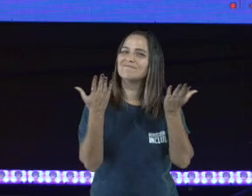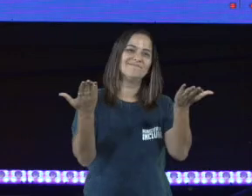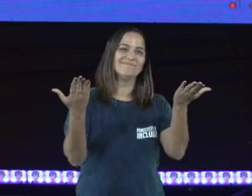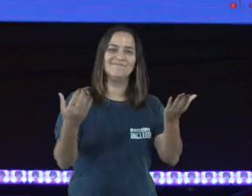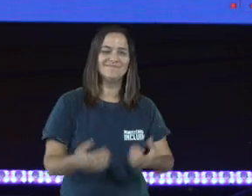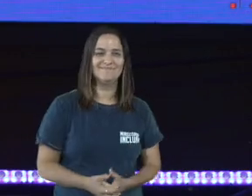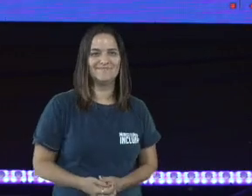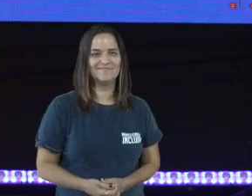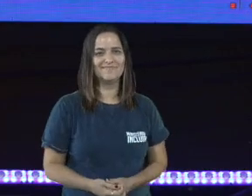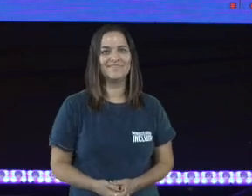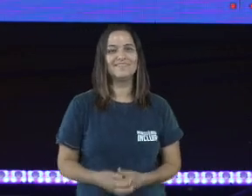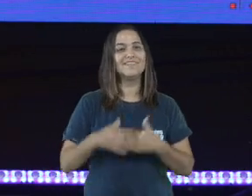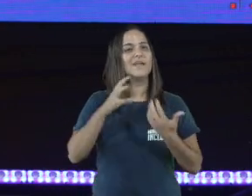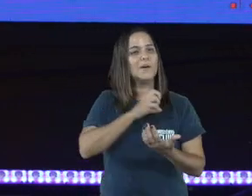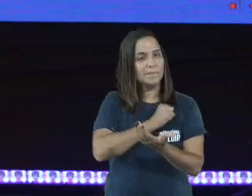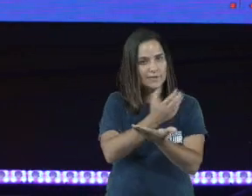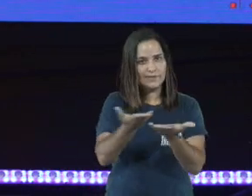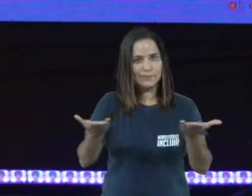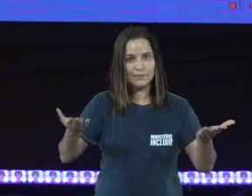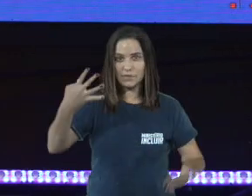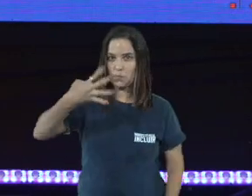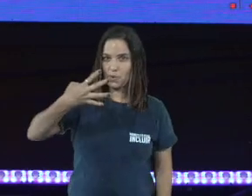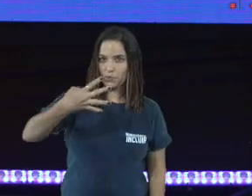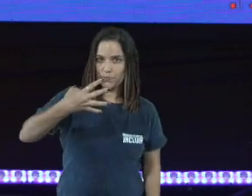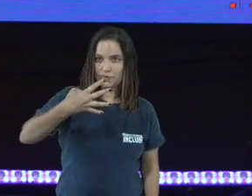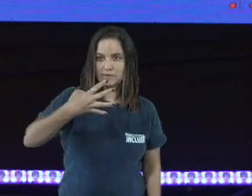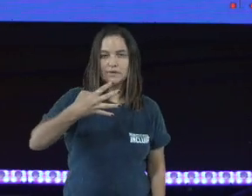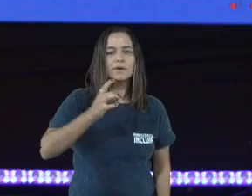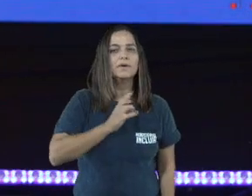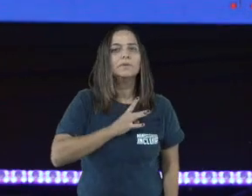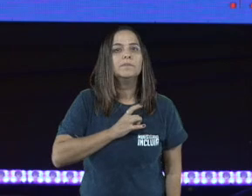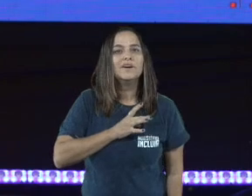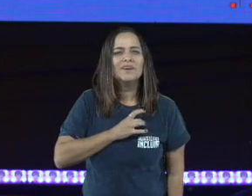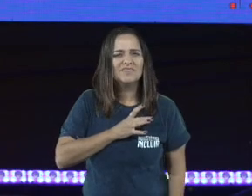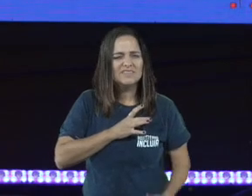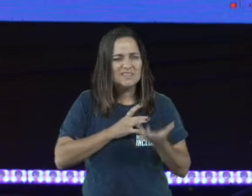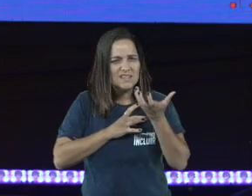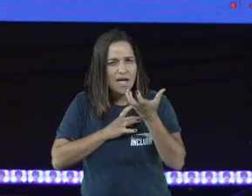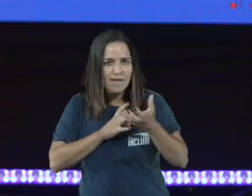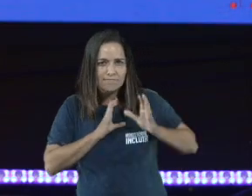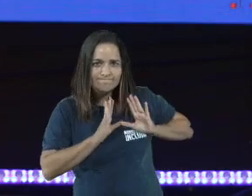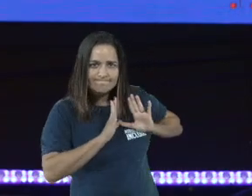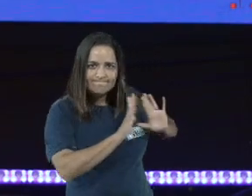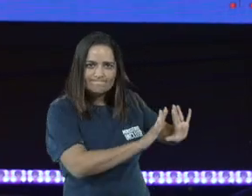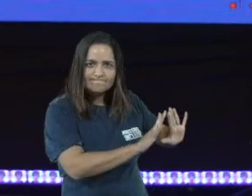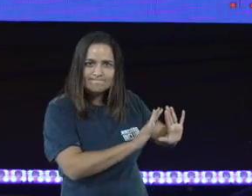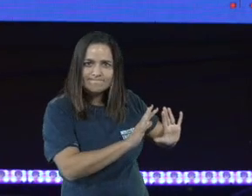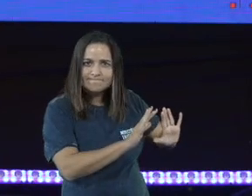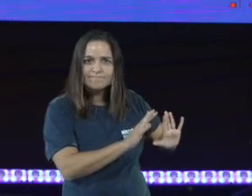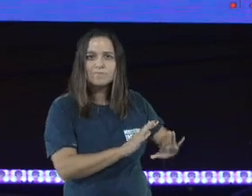se você quer vencer o seu medo cuide-se dos pessimistas cuide-se